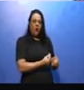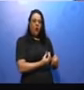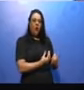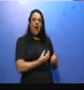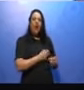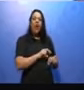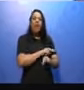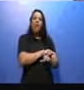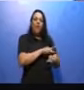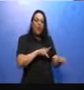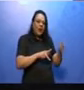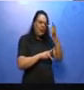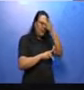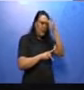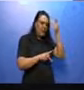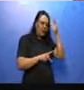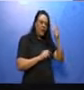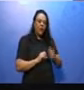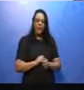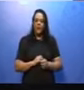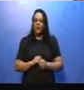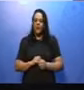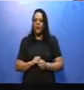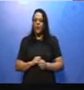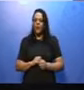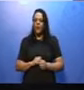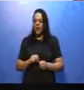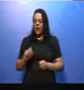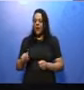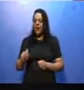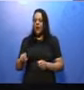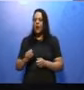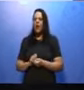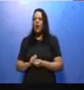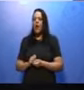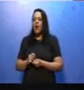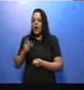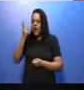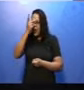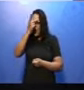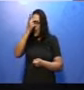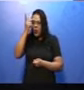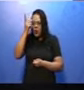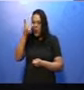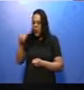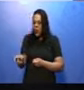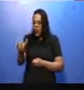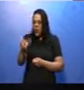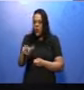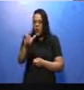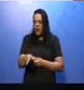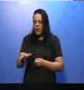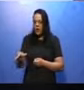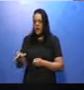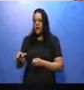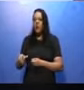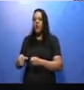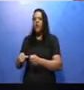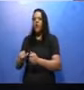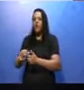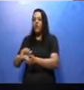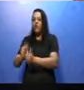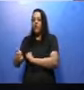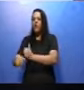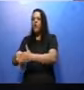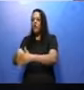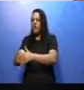Não recebem salários. Então, se eu conseguir fazer essa substituição pelos quais ou pelo qual, é um pronome